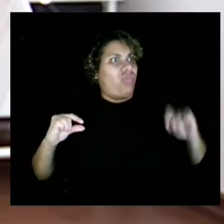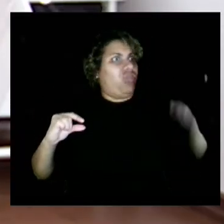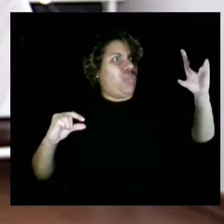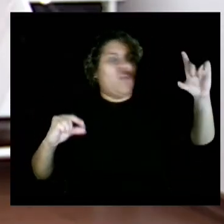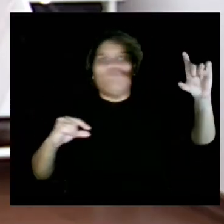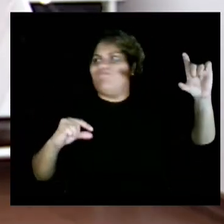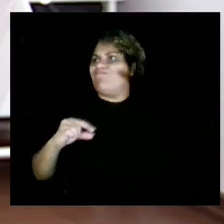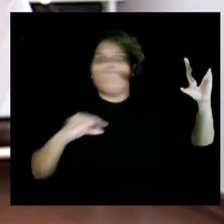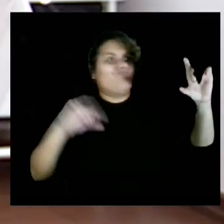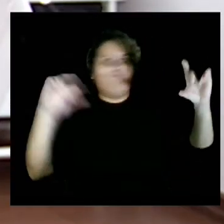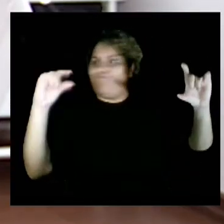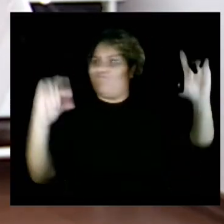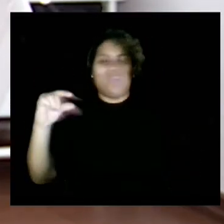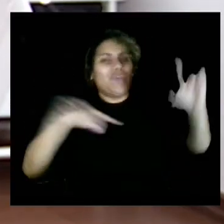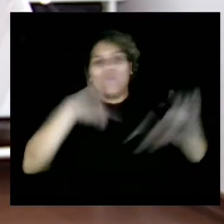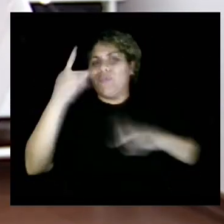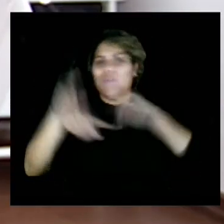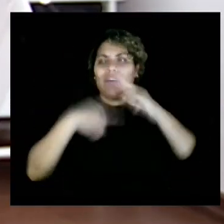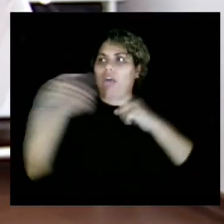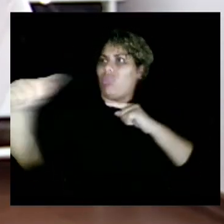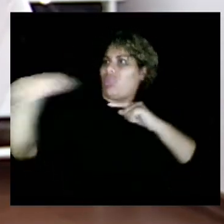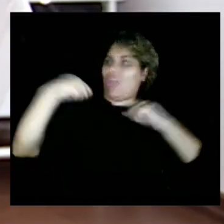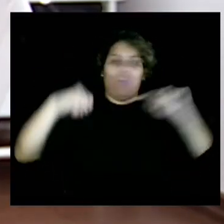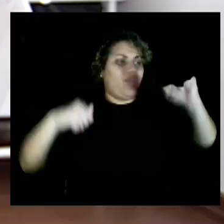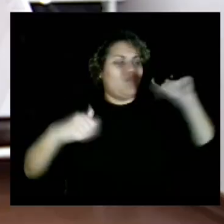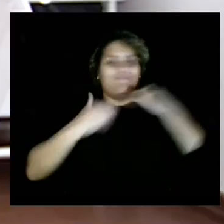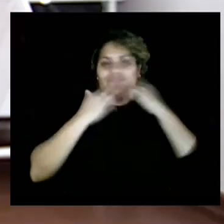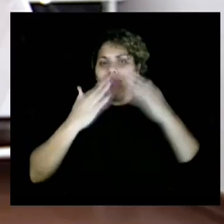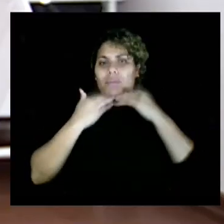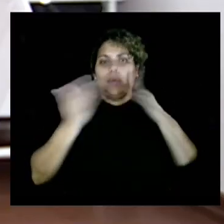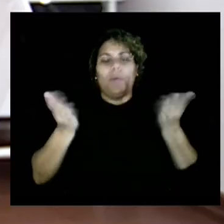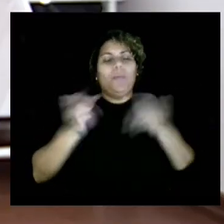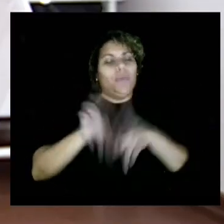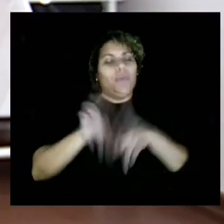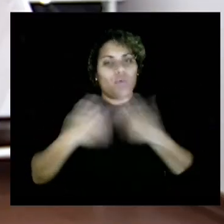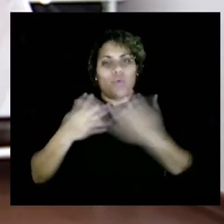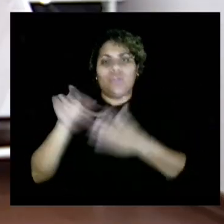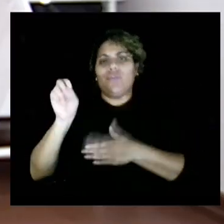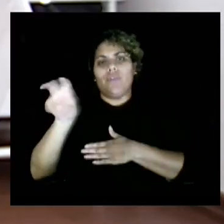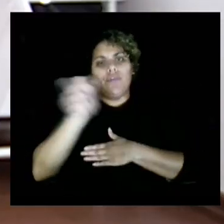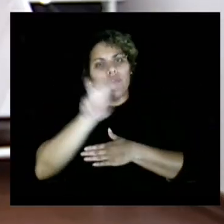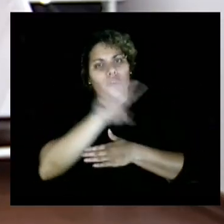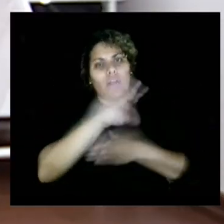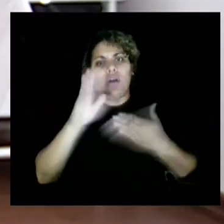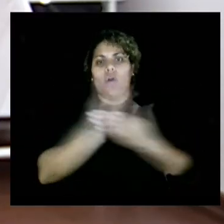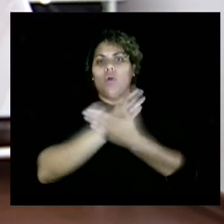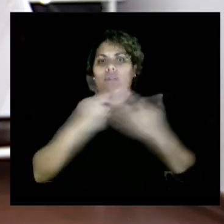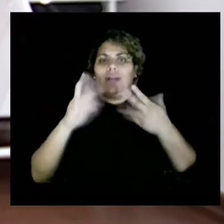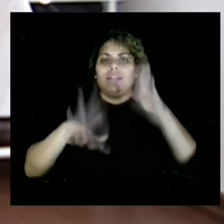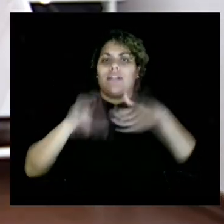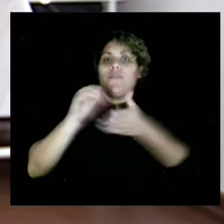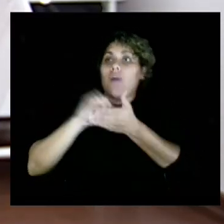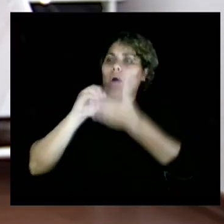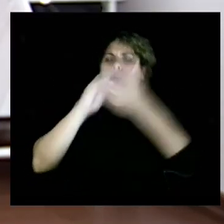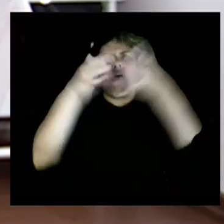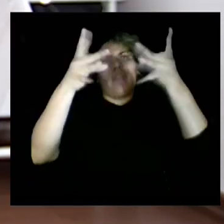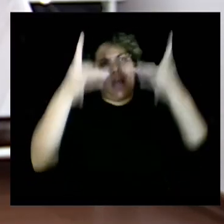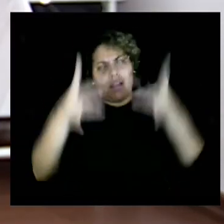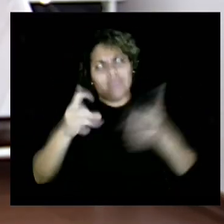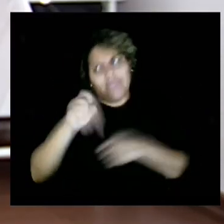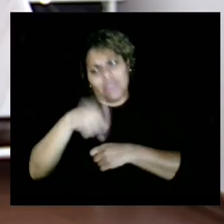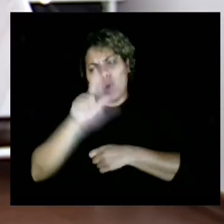ia conseguir. Então, hoje eu vejo cada coisa que tem aqui, mesmo que ainda faltam muitos detalhes, é muito,